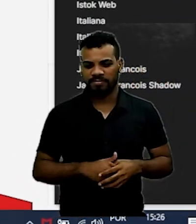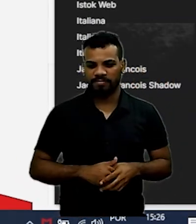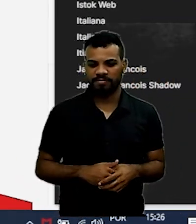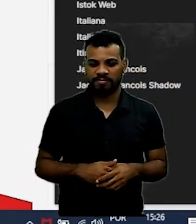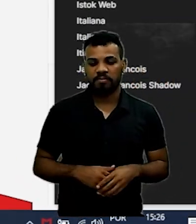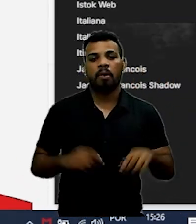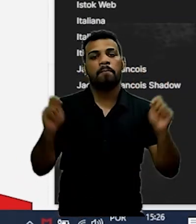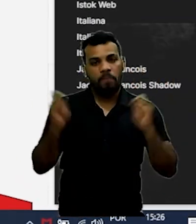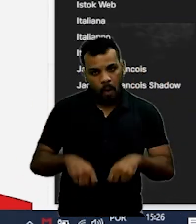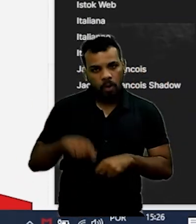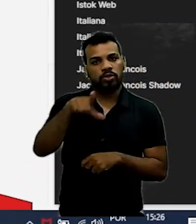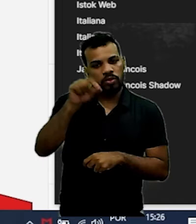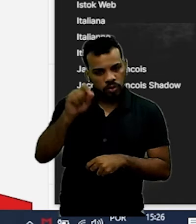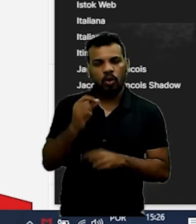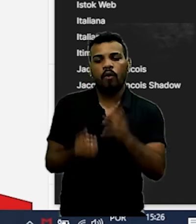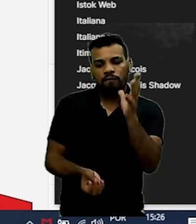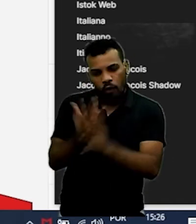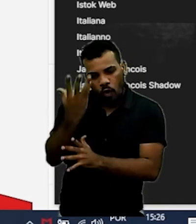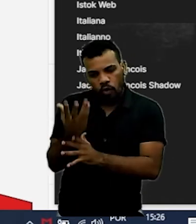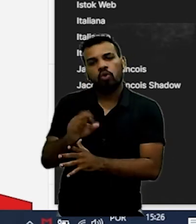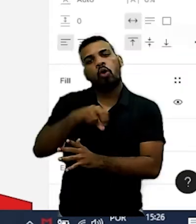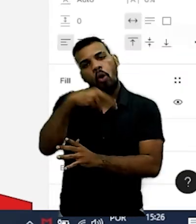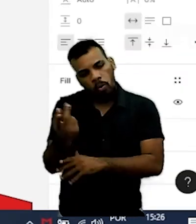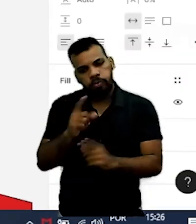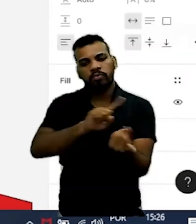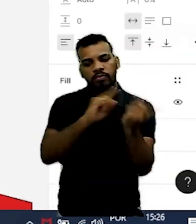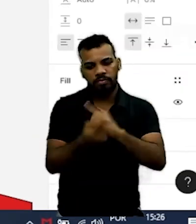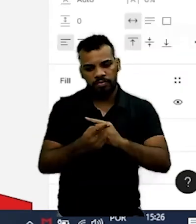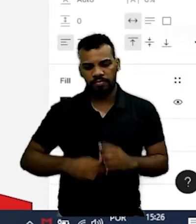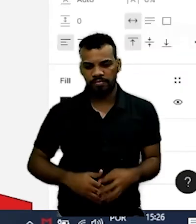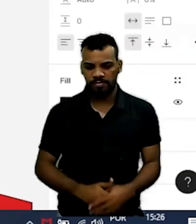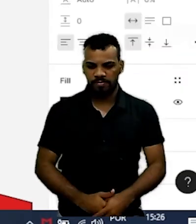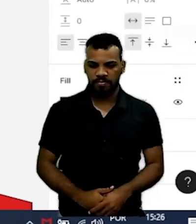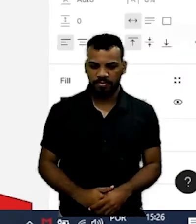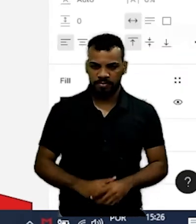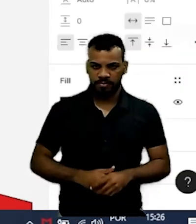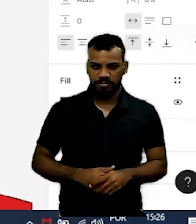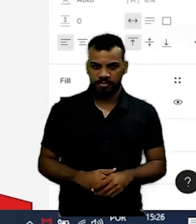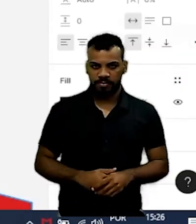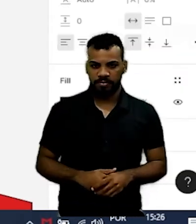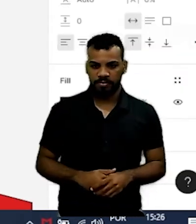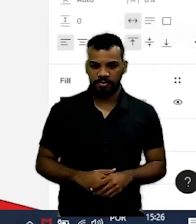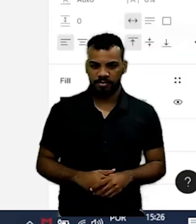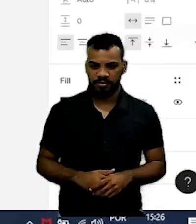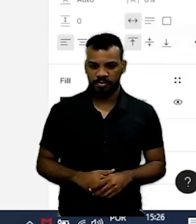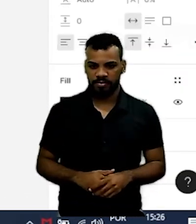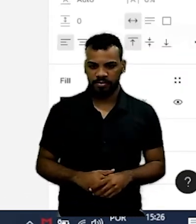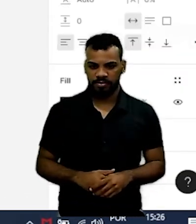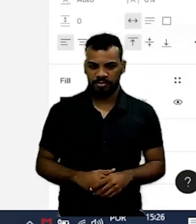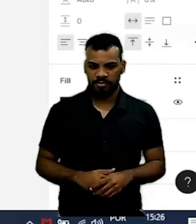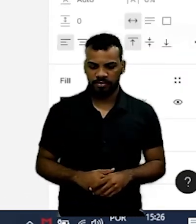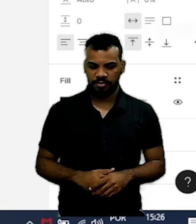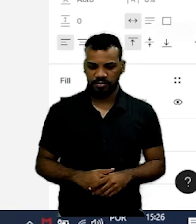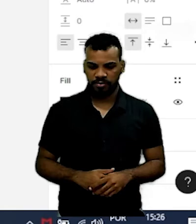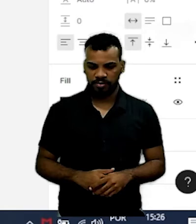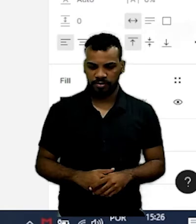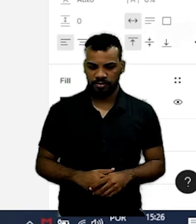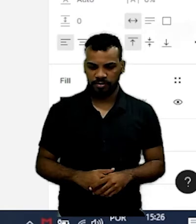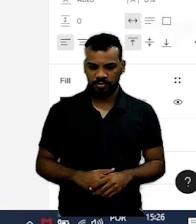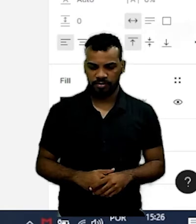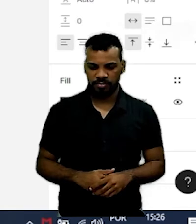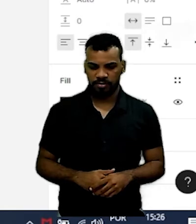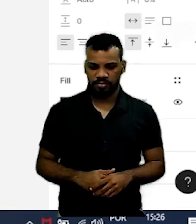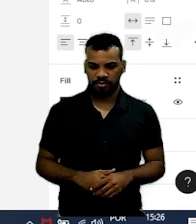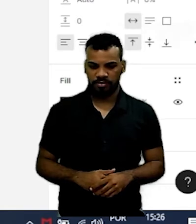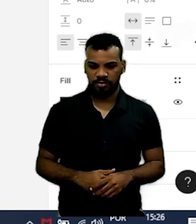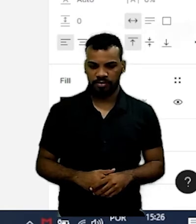ser uma ótima fonte ou pode ser uma fonte péssima. No caso, eu estava certo mesmo. Existem alguns plugins que a gente